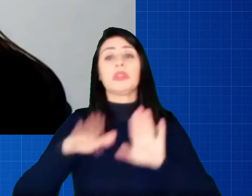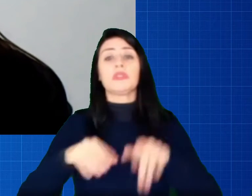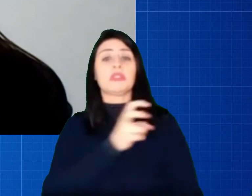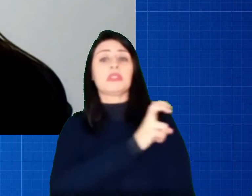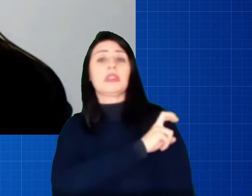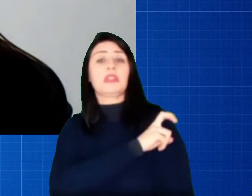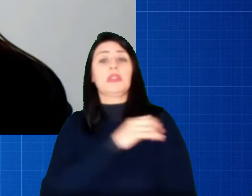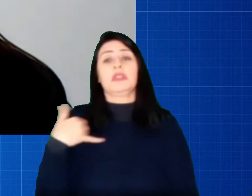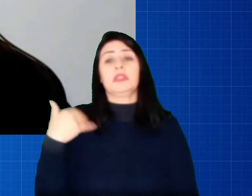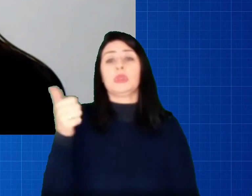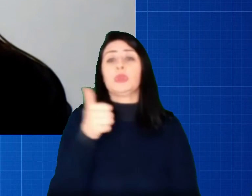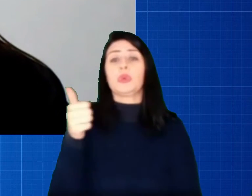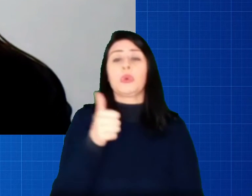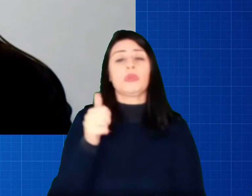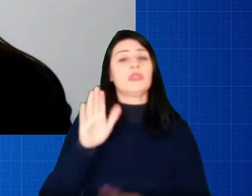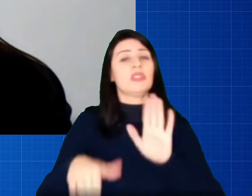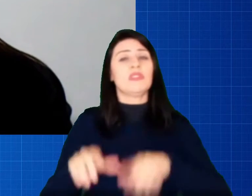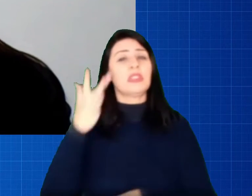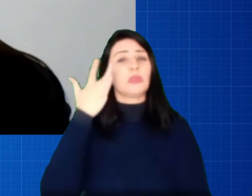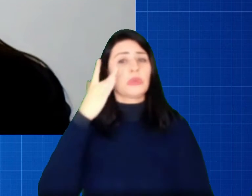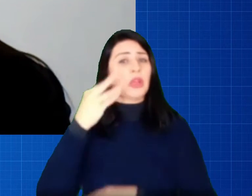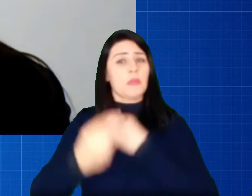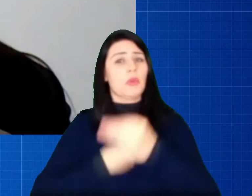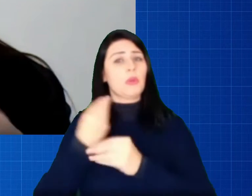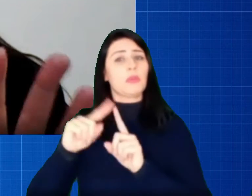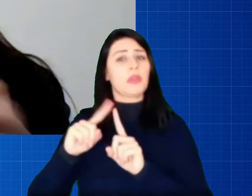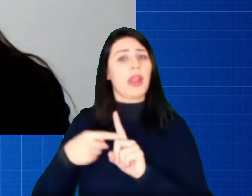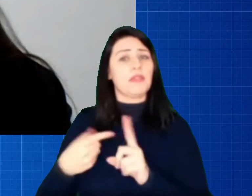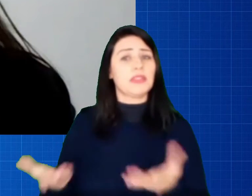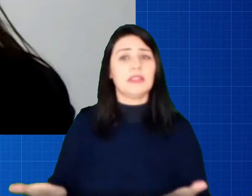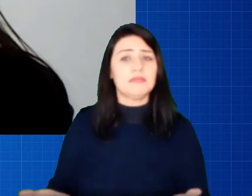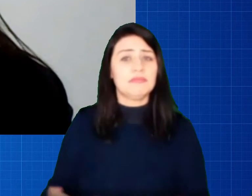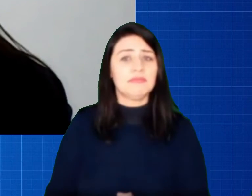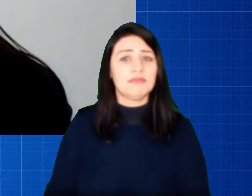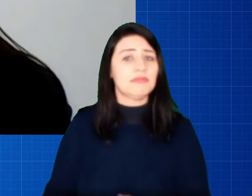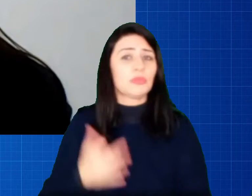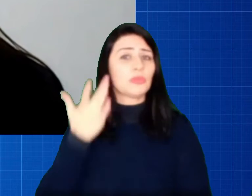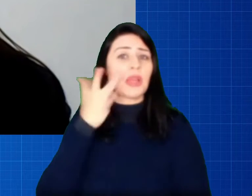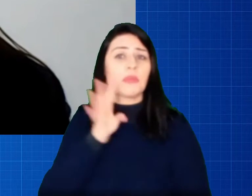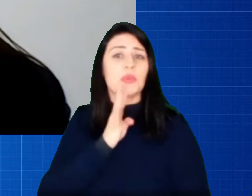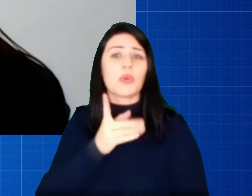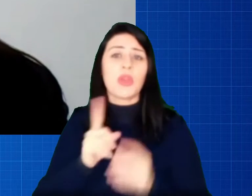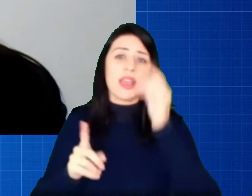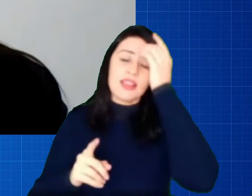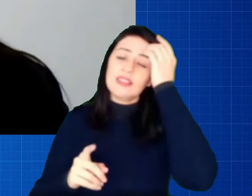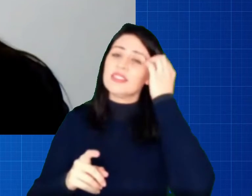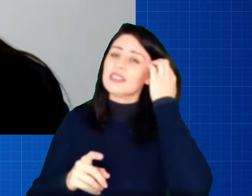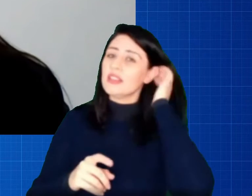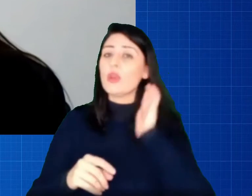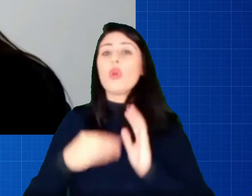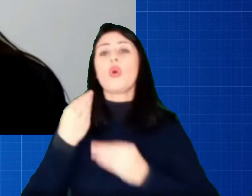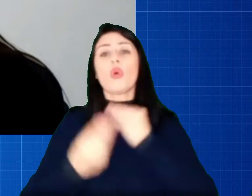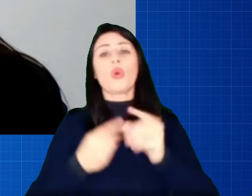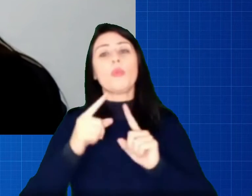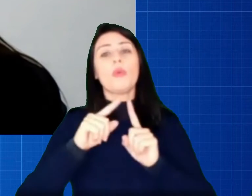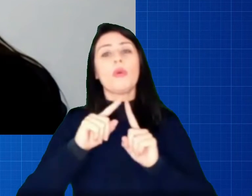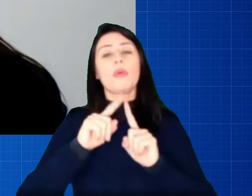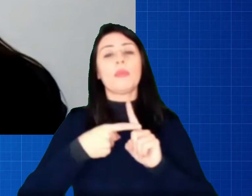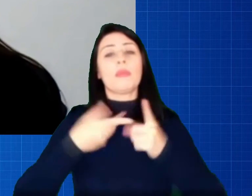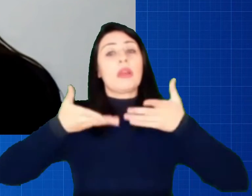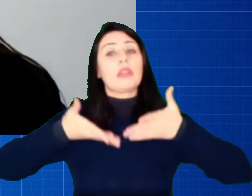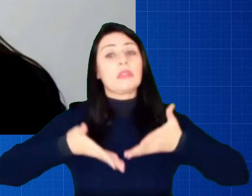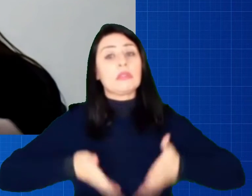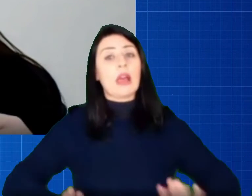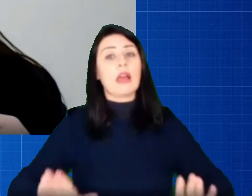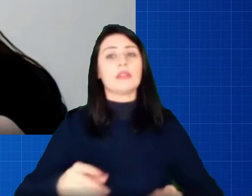responda. Porque, às vezes, as crianças perguntam, às vezes elas não sabem nem como, no 5º ano com 11 anos, quando a gente trabalha, nem como é feito um bebê.